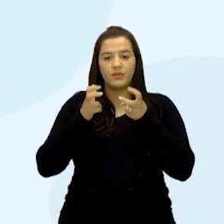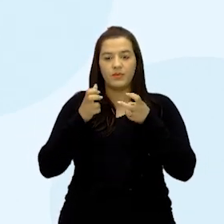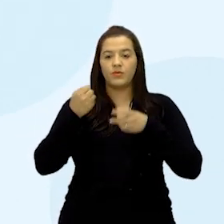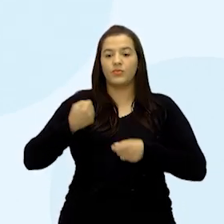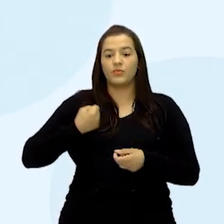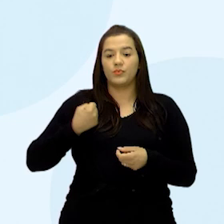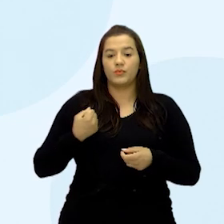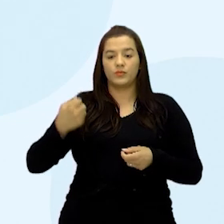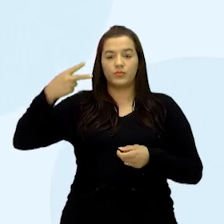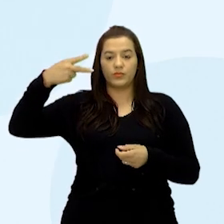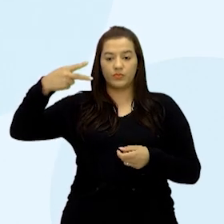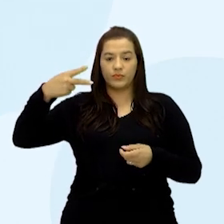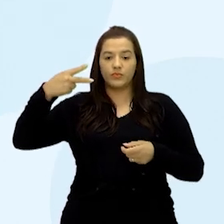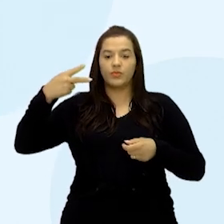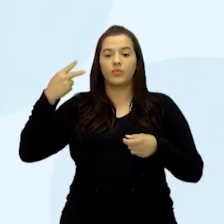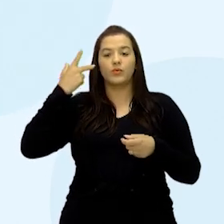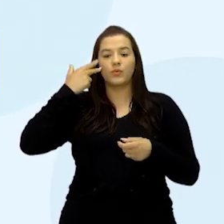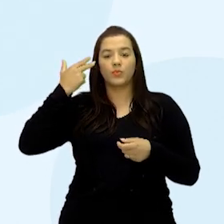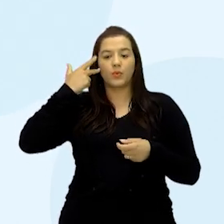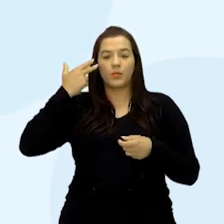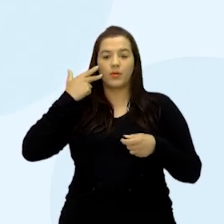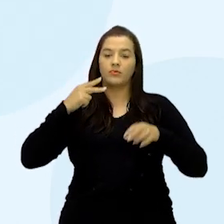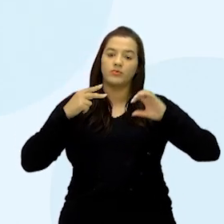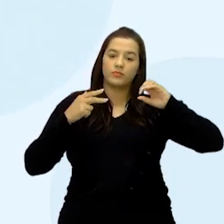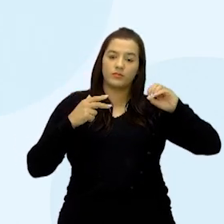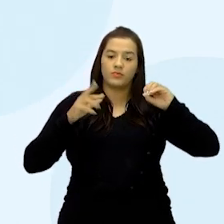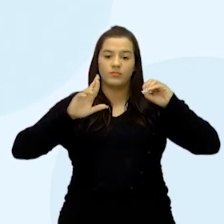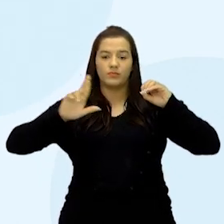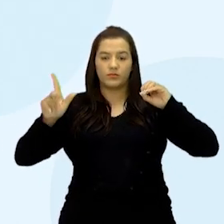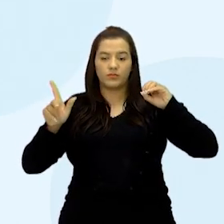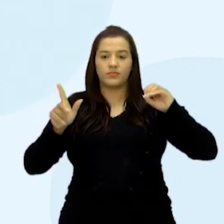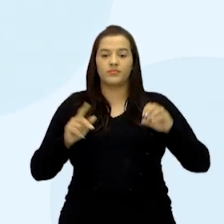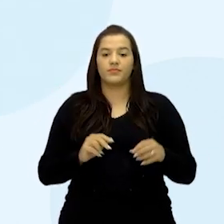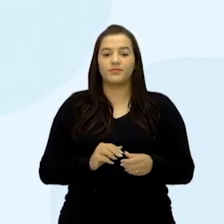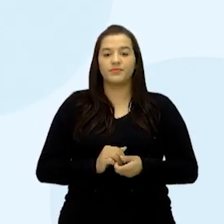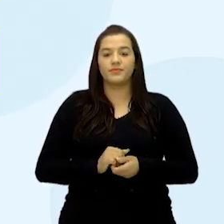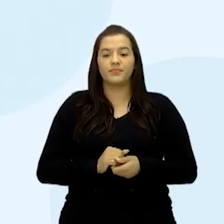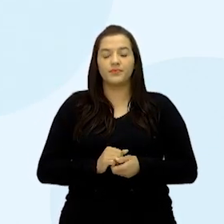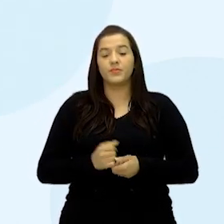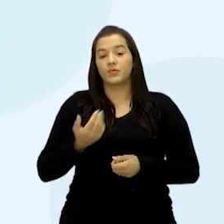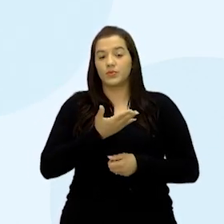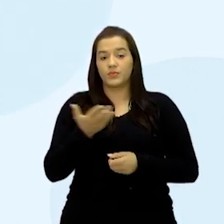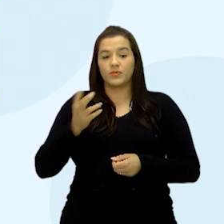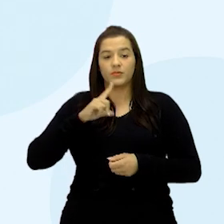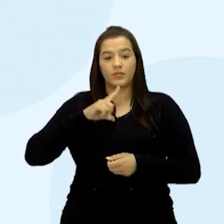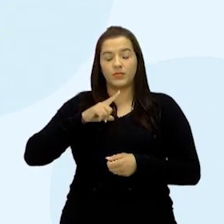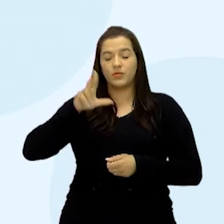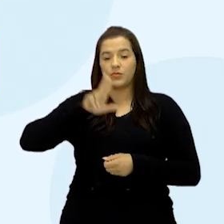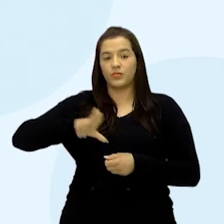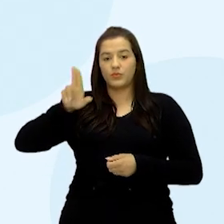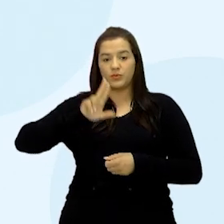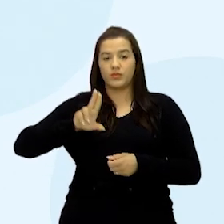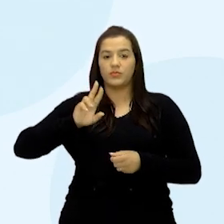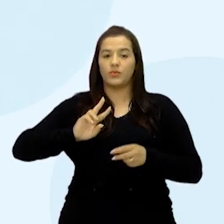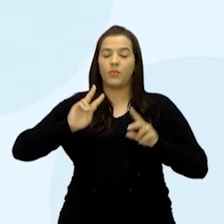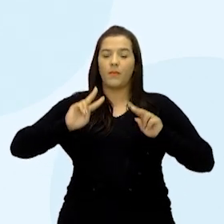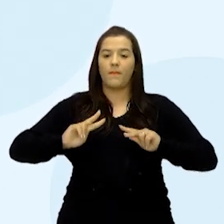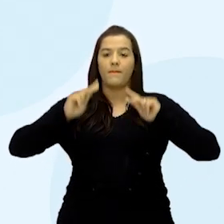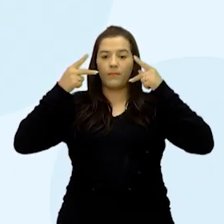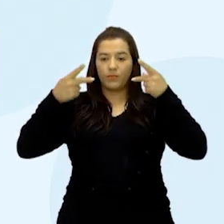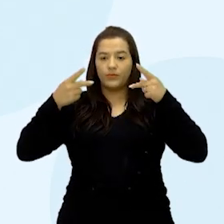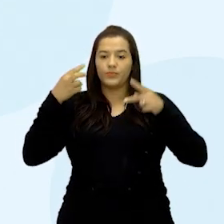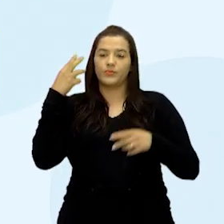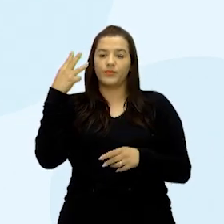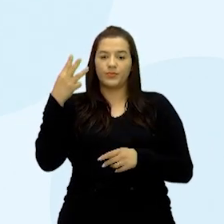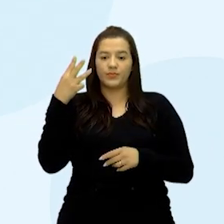a um expoente natural diferente de 0, por exemplo, né? Legal. A regularidade, como vocês explicaram, estou usando o múltiplo de 3, né? Estou pegando os